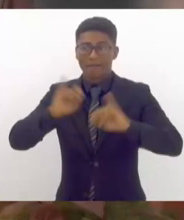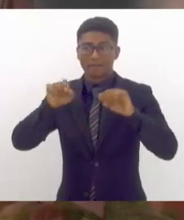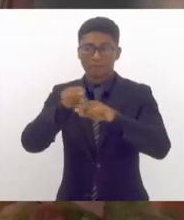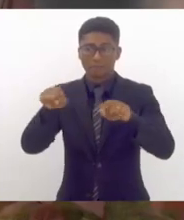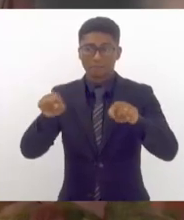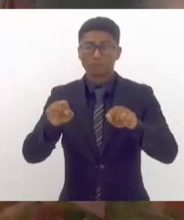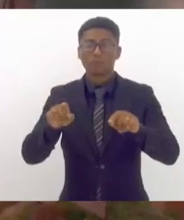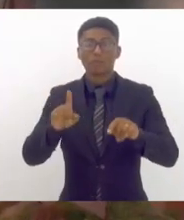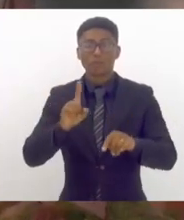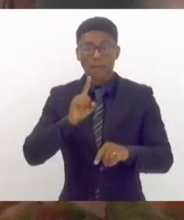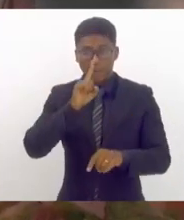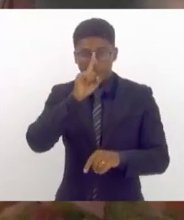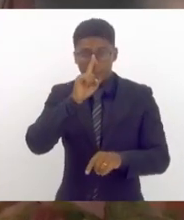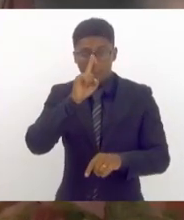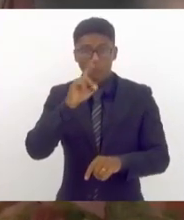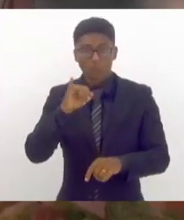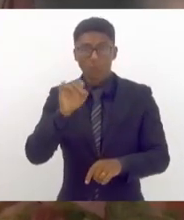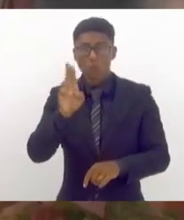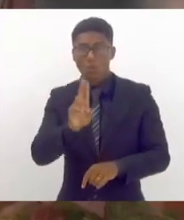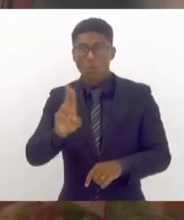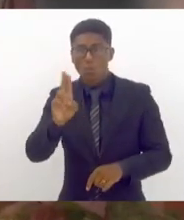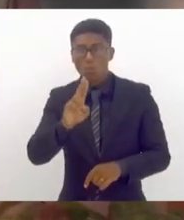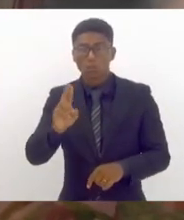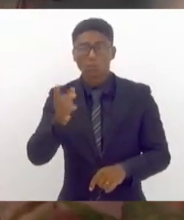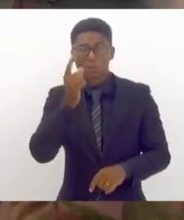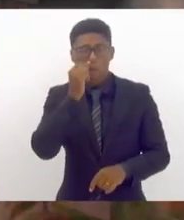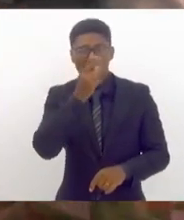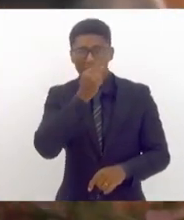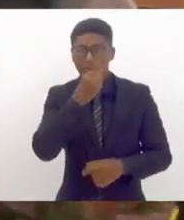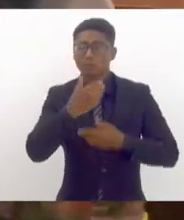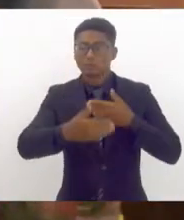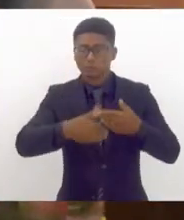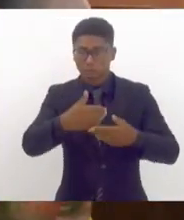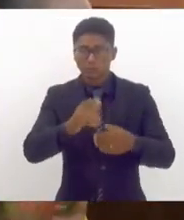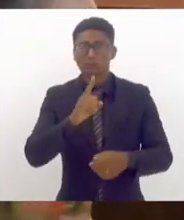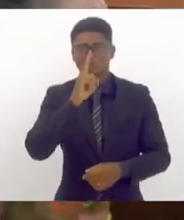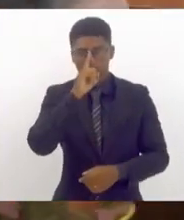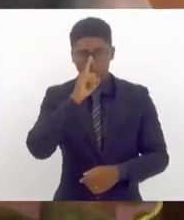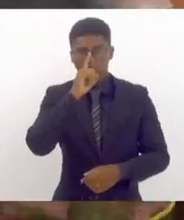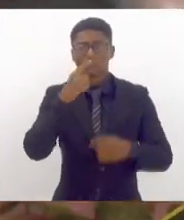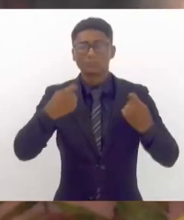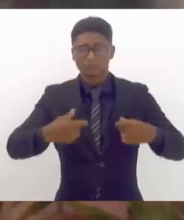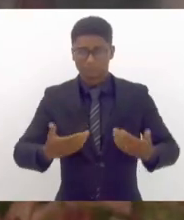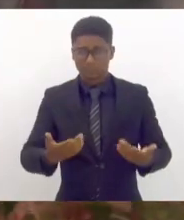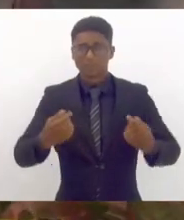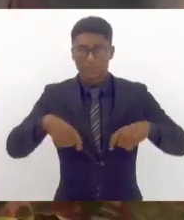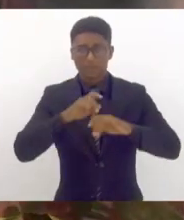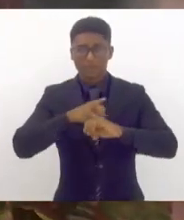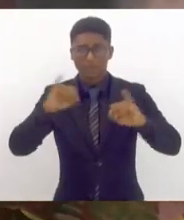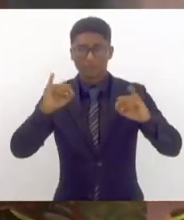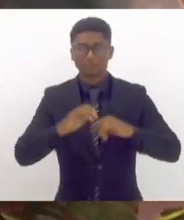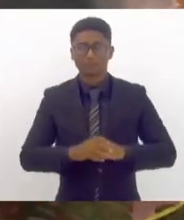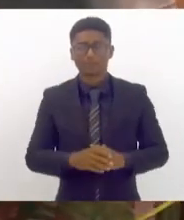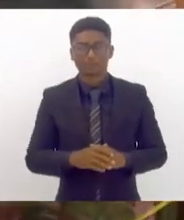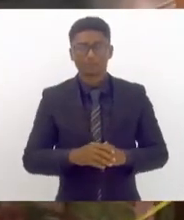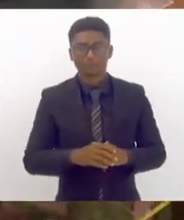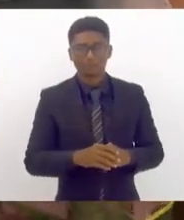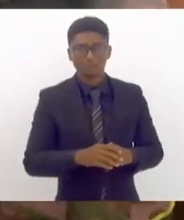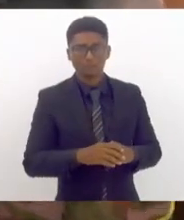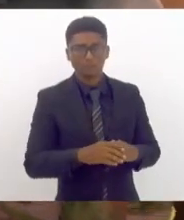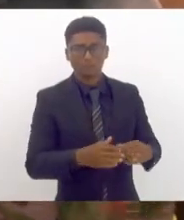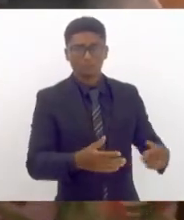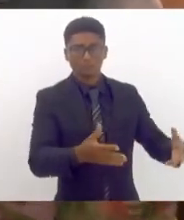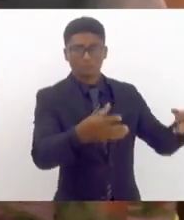uso indiscriminado do medicamento. Então, esse cartaz pode ser somente falando